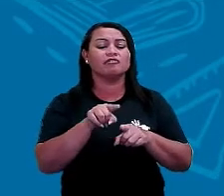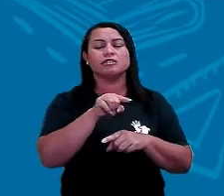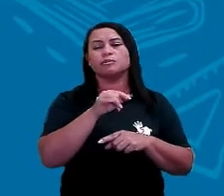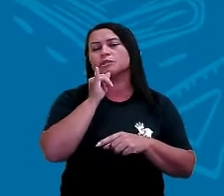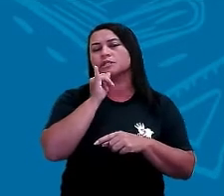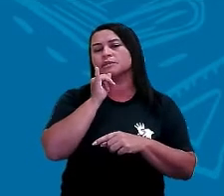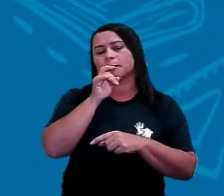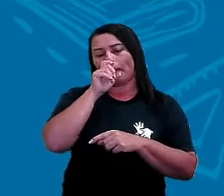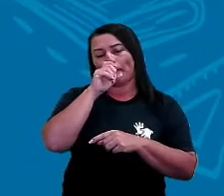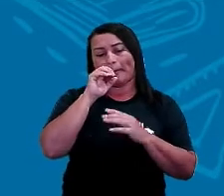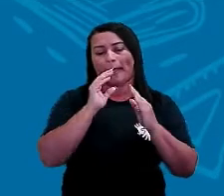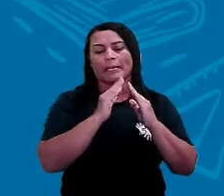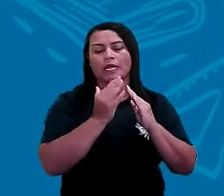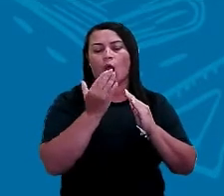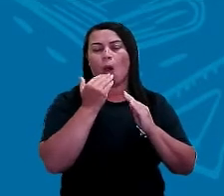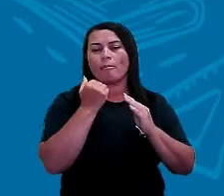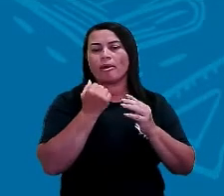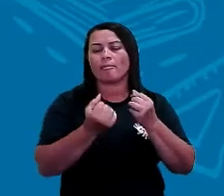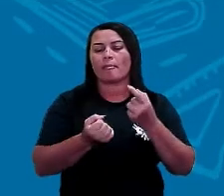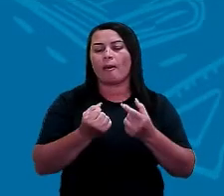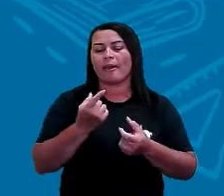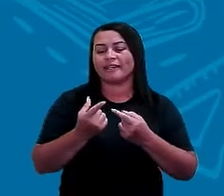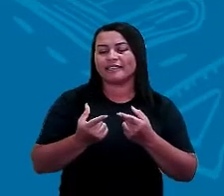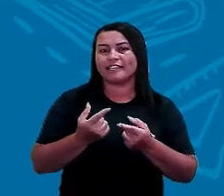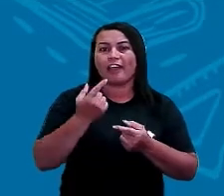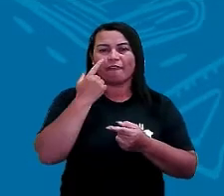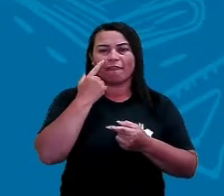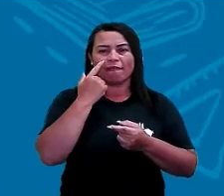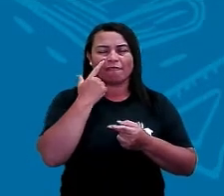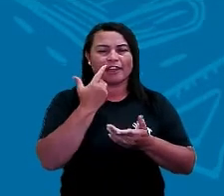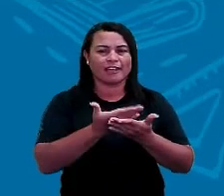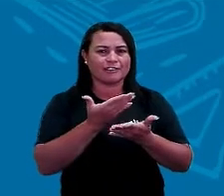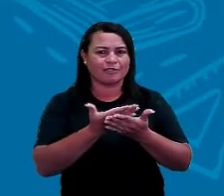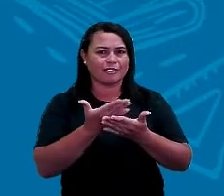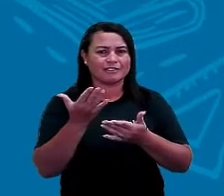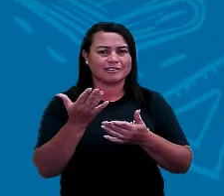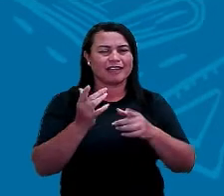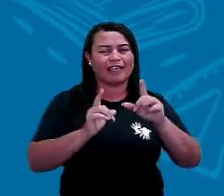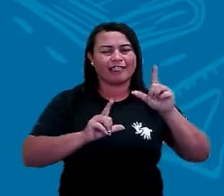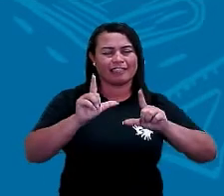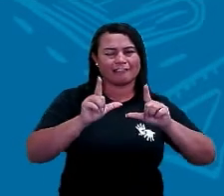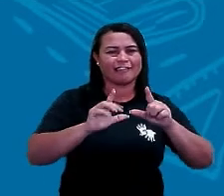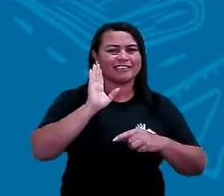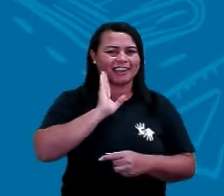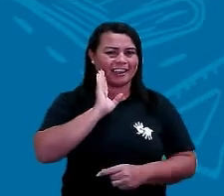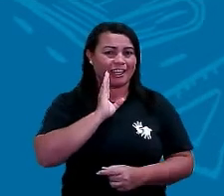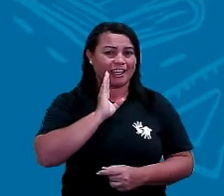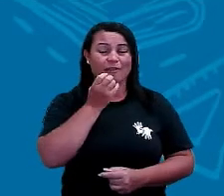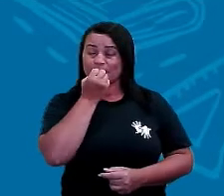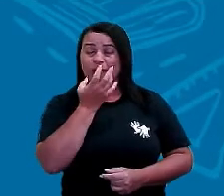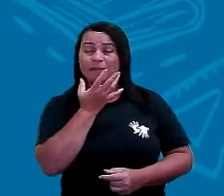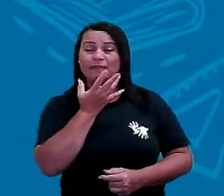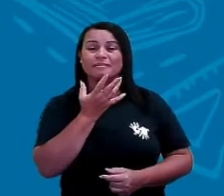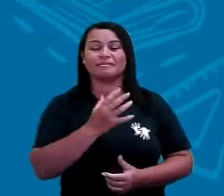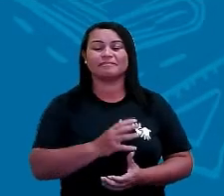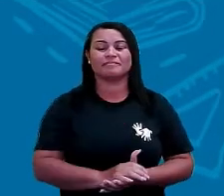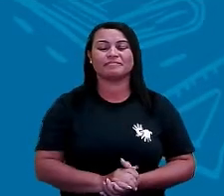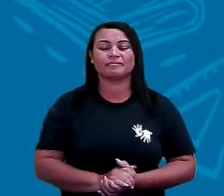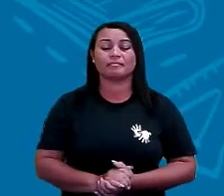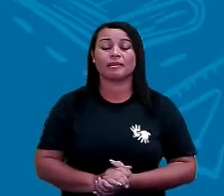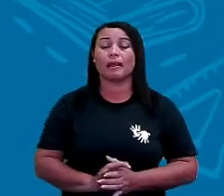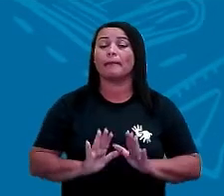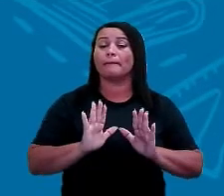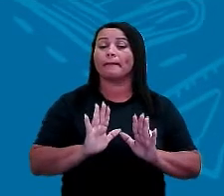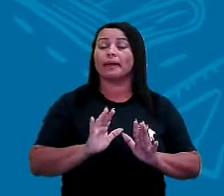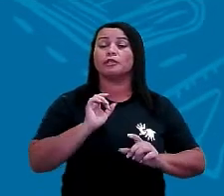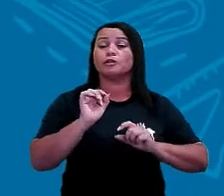aí de casa comendo uma pipoquinha para assistir as nossas aulas na TV. É legal, não é? É uma boa distração. Mas